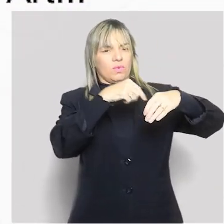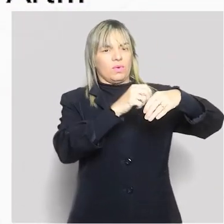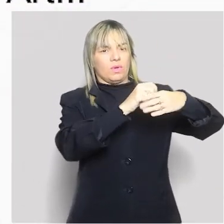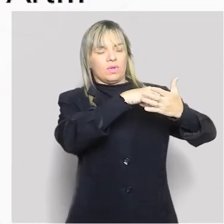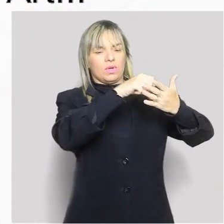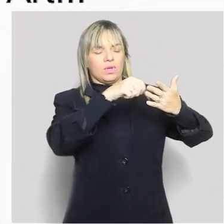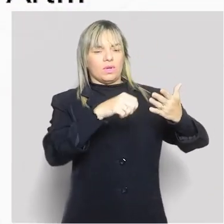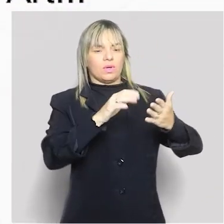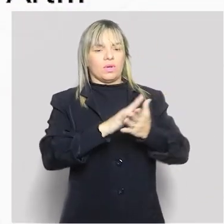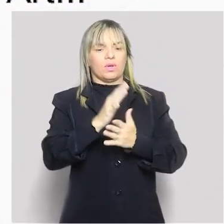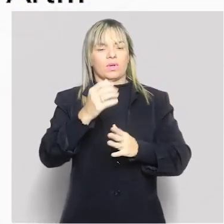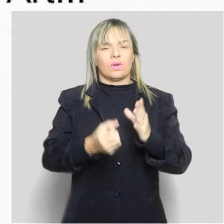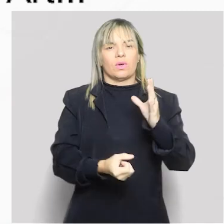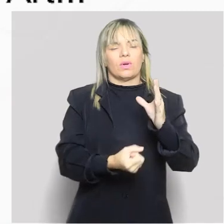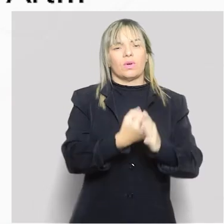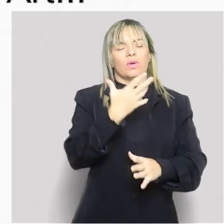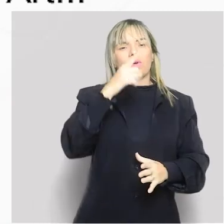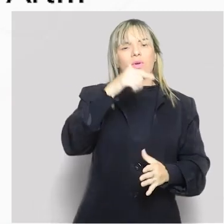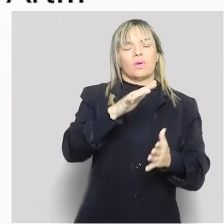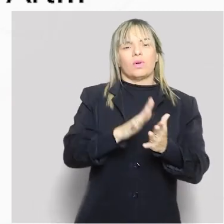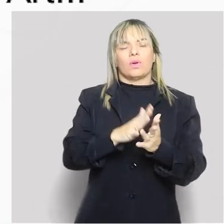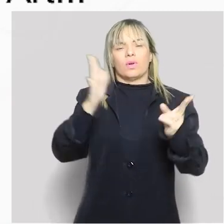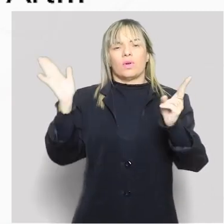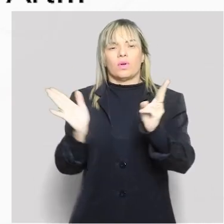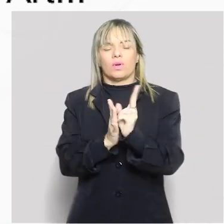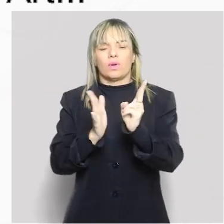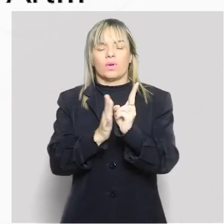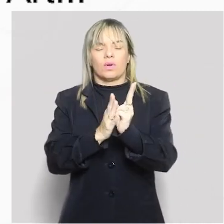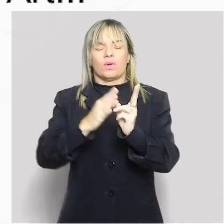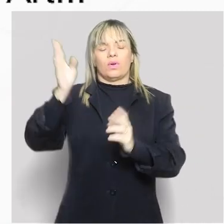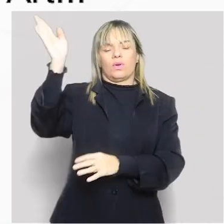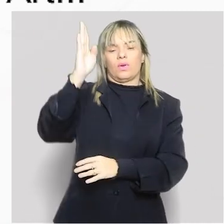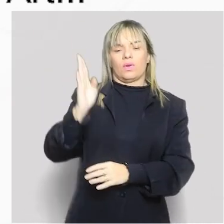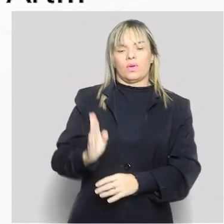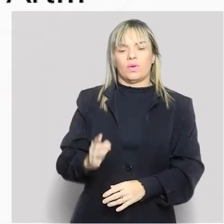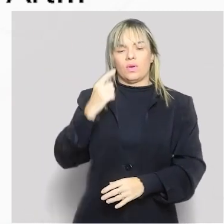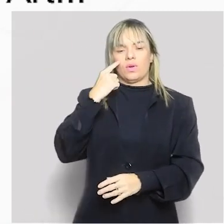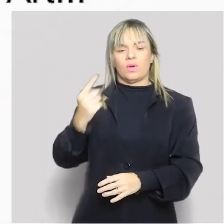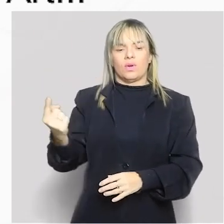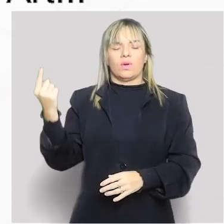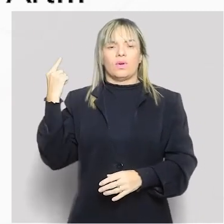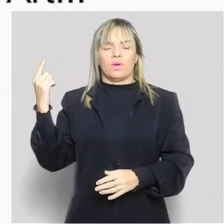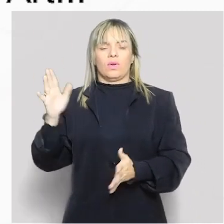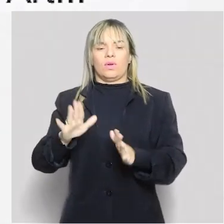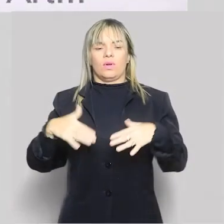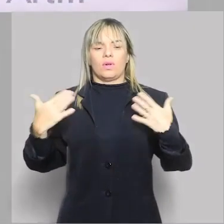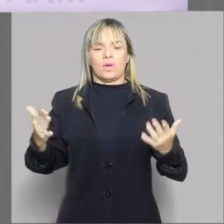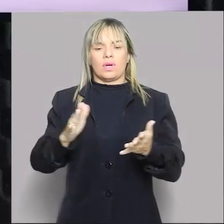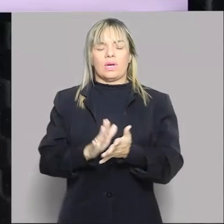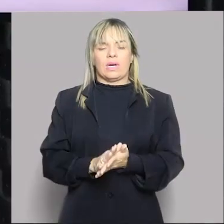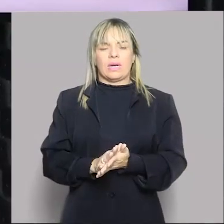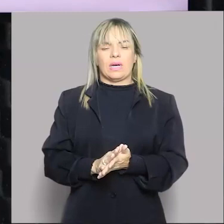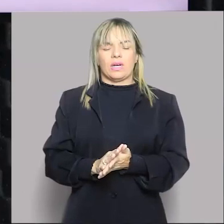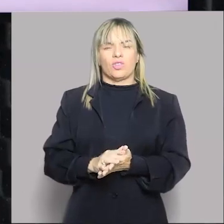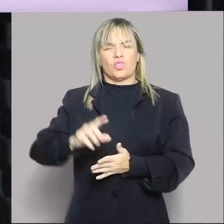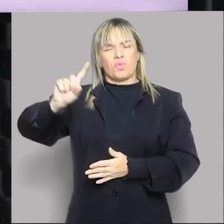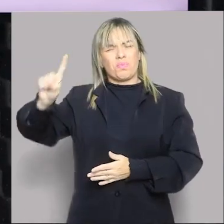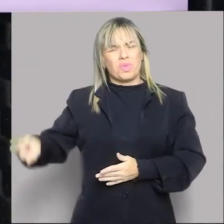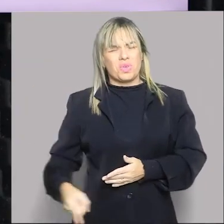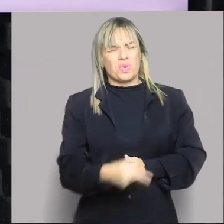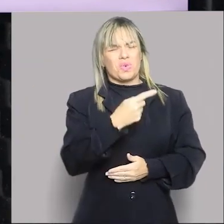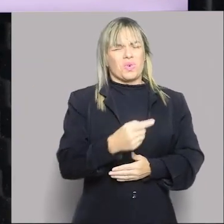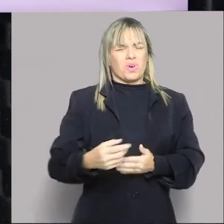nos povos originários, né, entre os indígenas brasileiros, essa expressão é milenar e